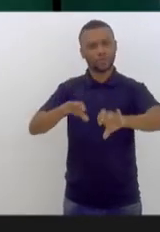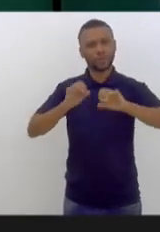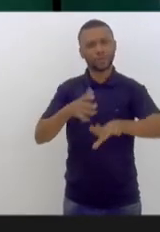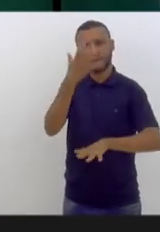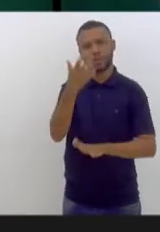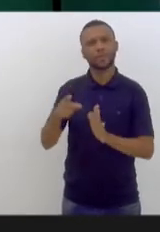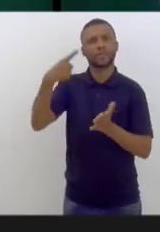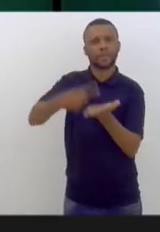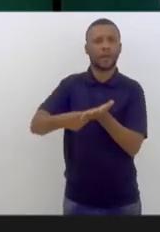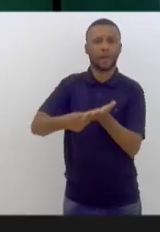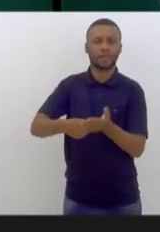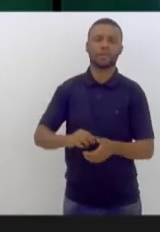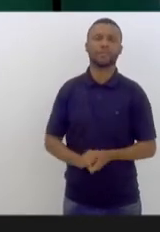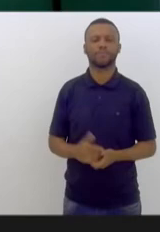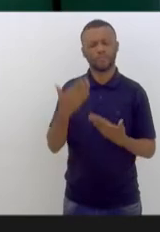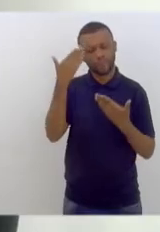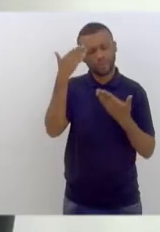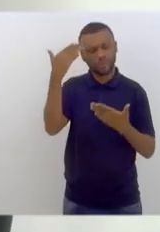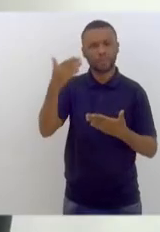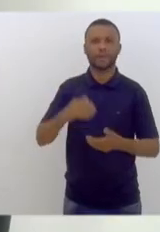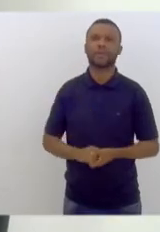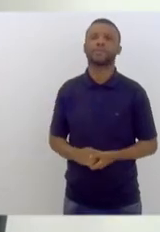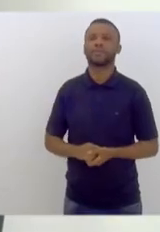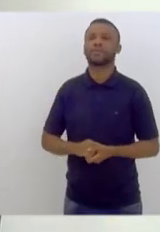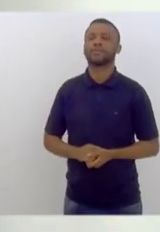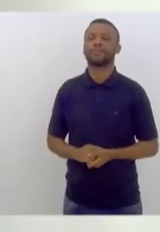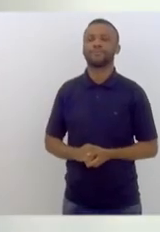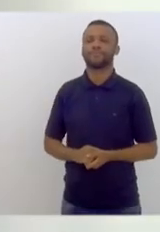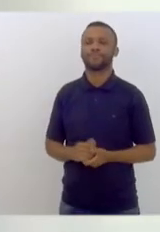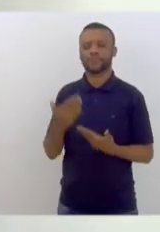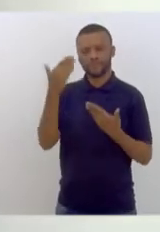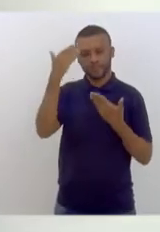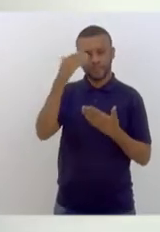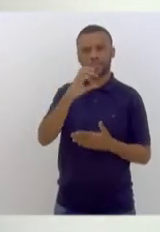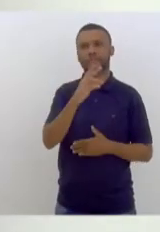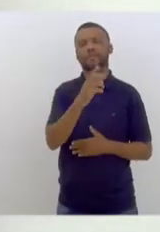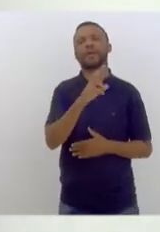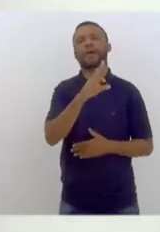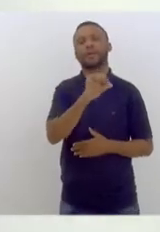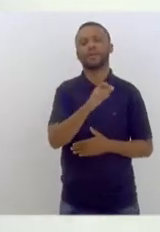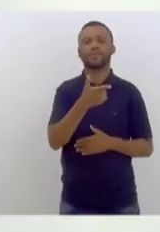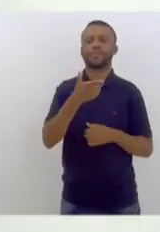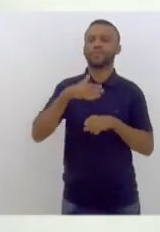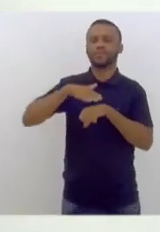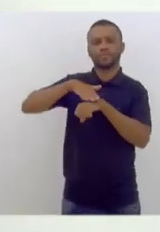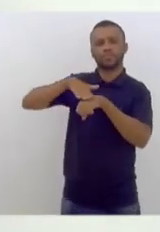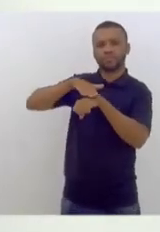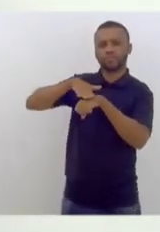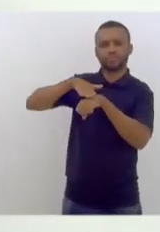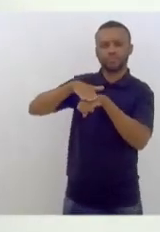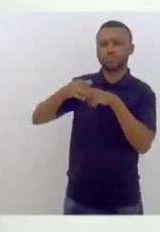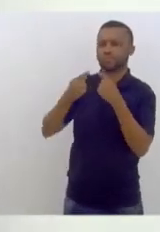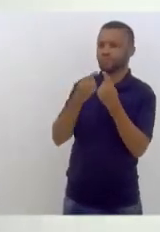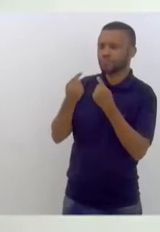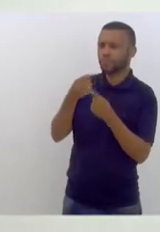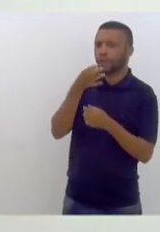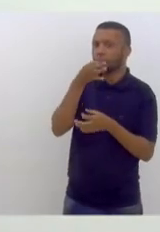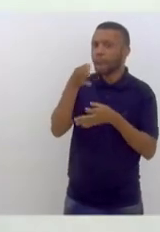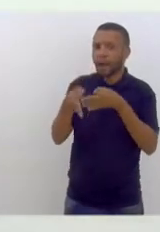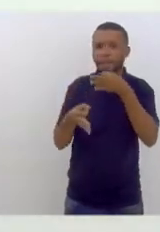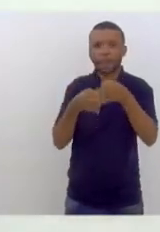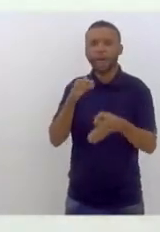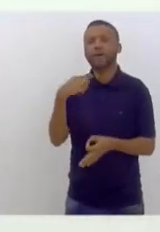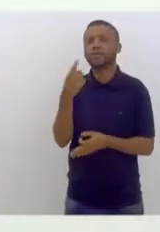sempre permanente. Muito obrigado. Obrigado, Charles. A gente está aqui conversando e já estão sugerindo que a